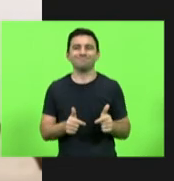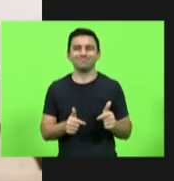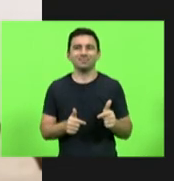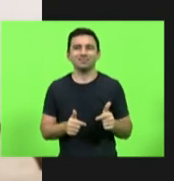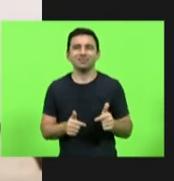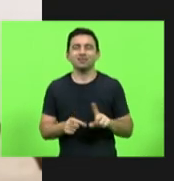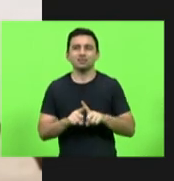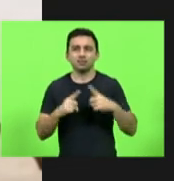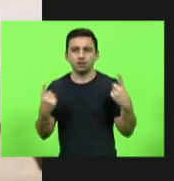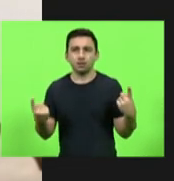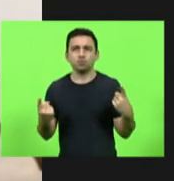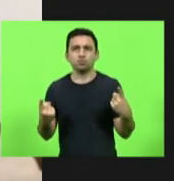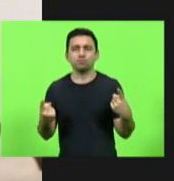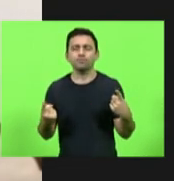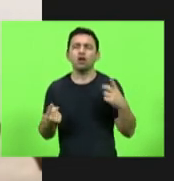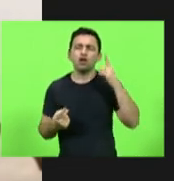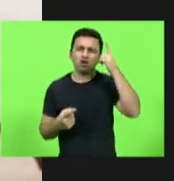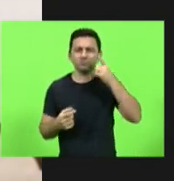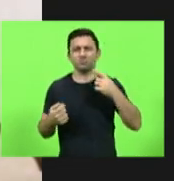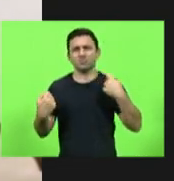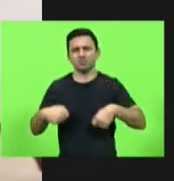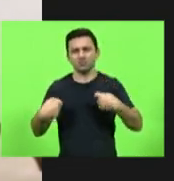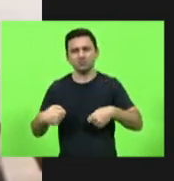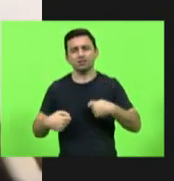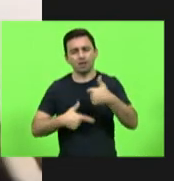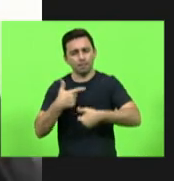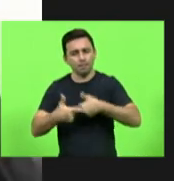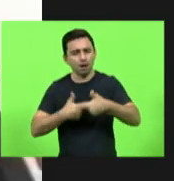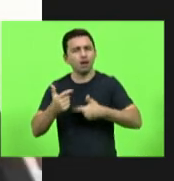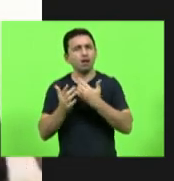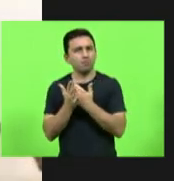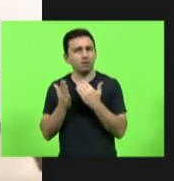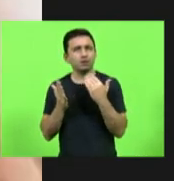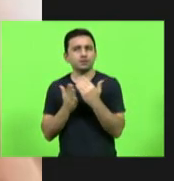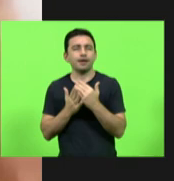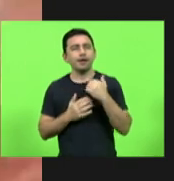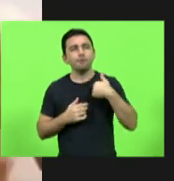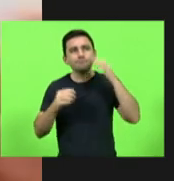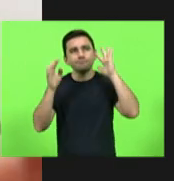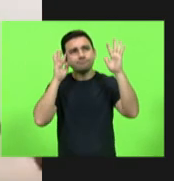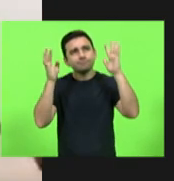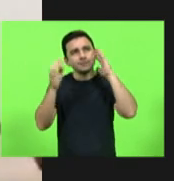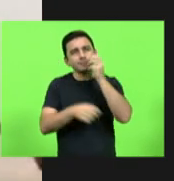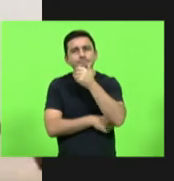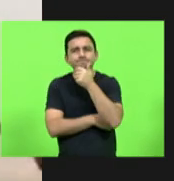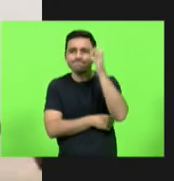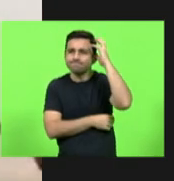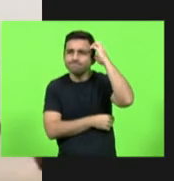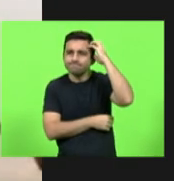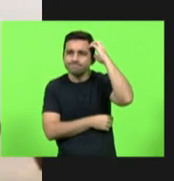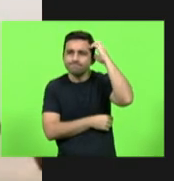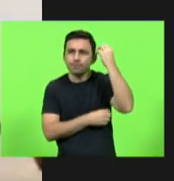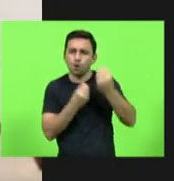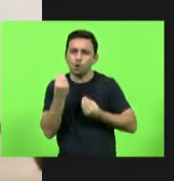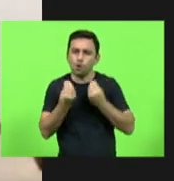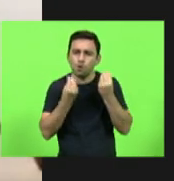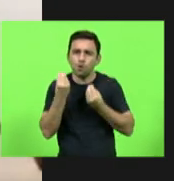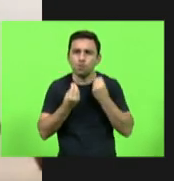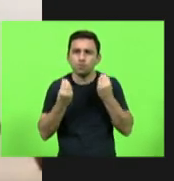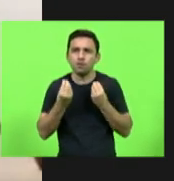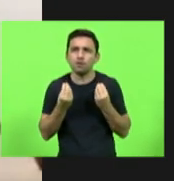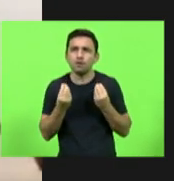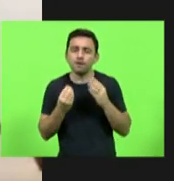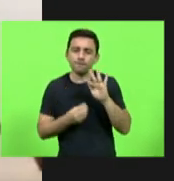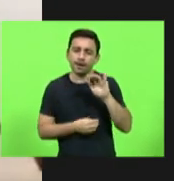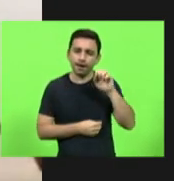uma grande tarefa, né? Eu fiquei imaginando aqui, me coçando cabelo e pensando, enquanto FECAN,